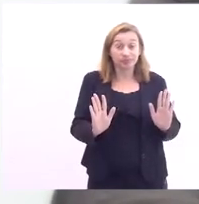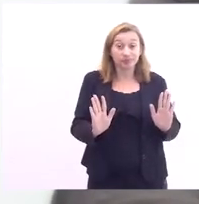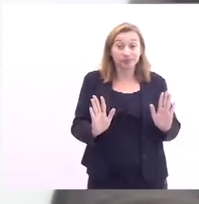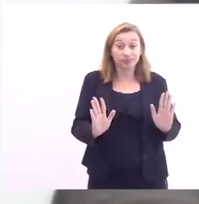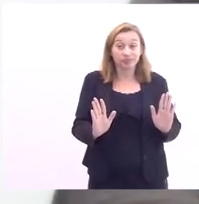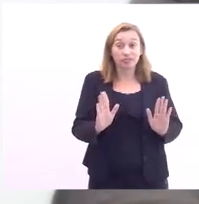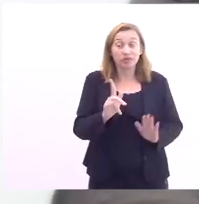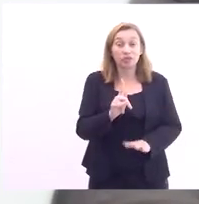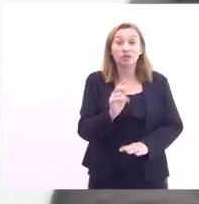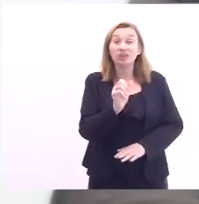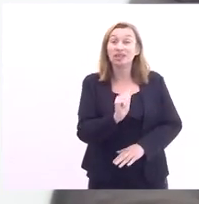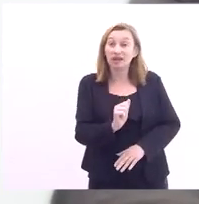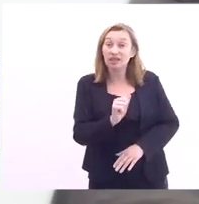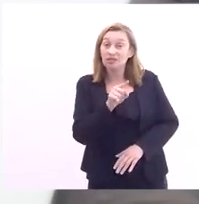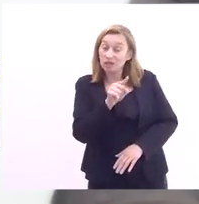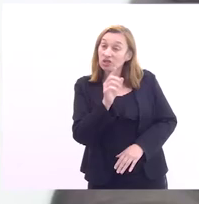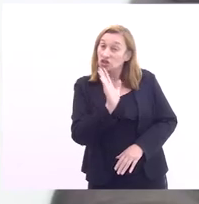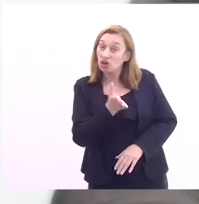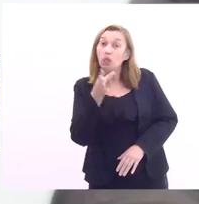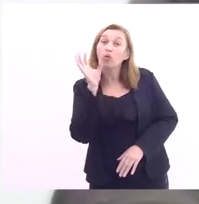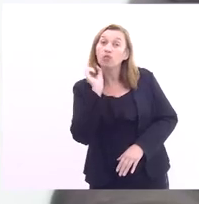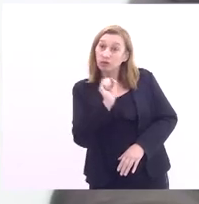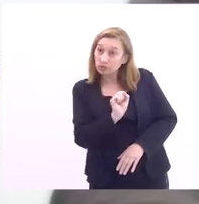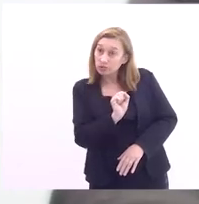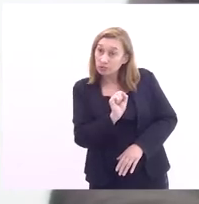Pelo menos, Gonzaga. Você já ouviu?